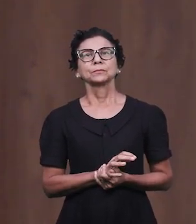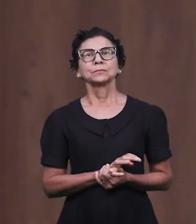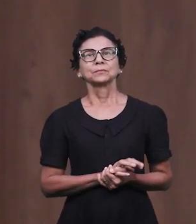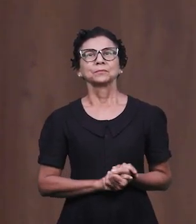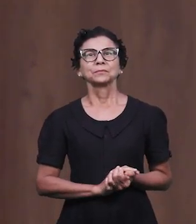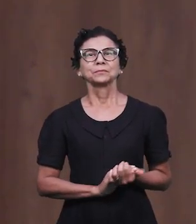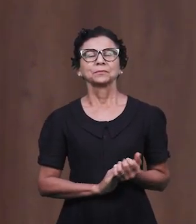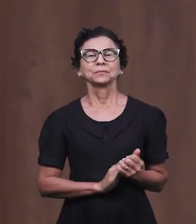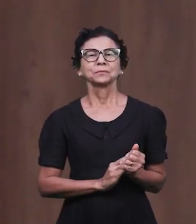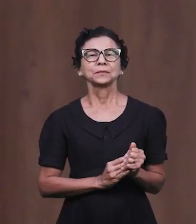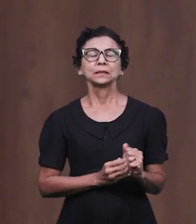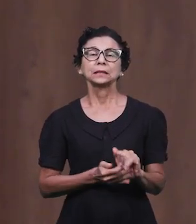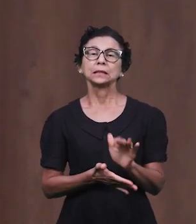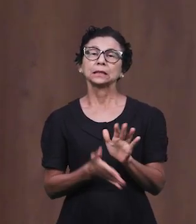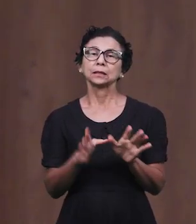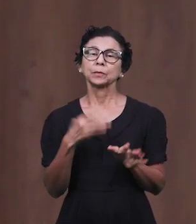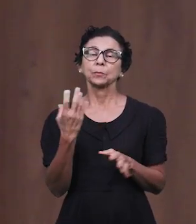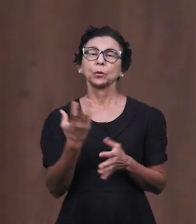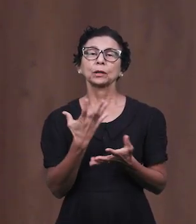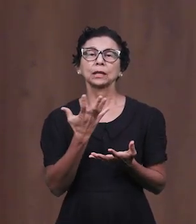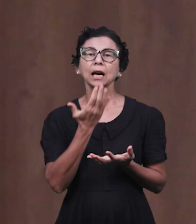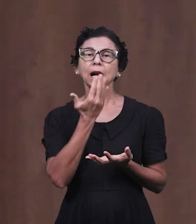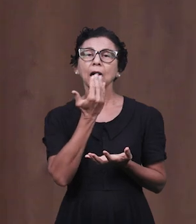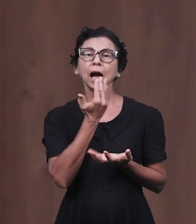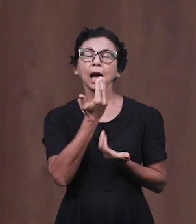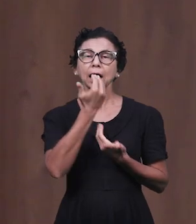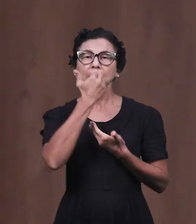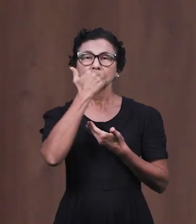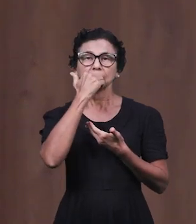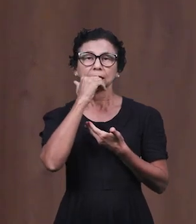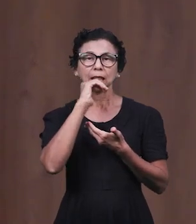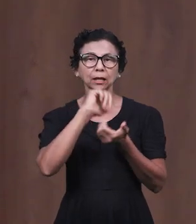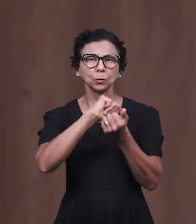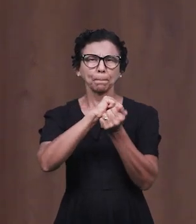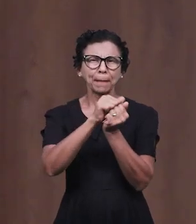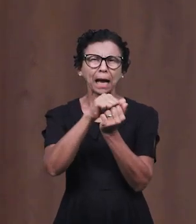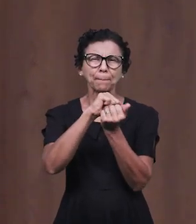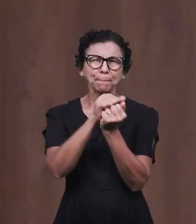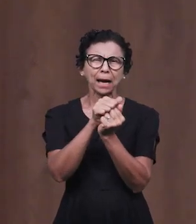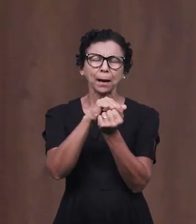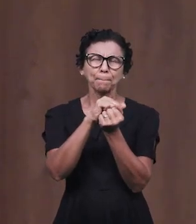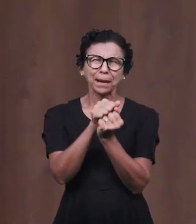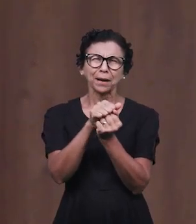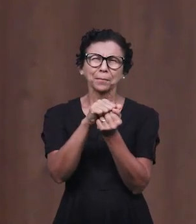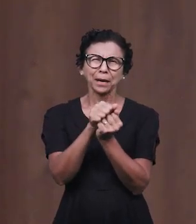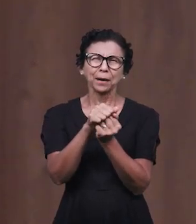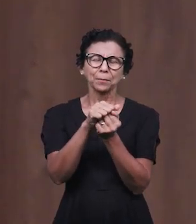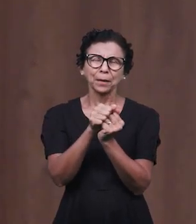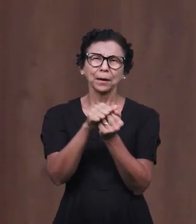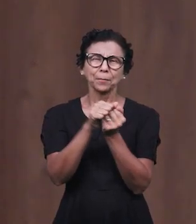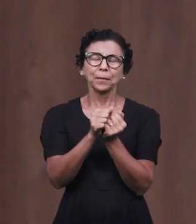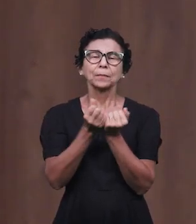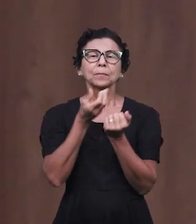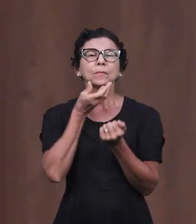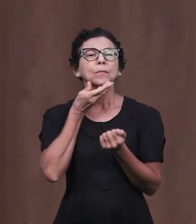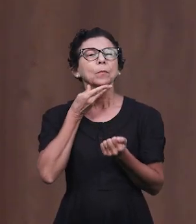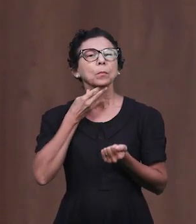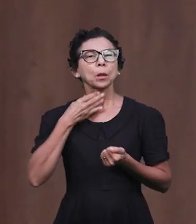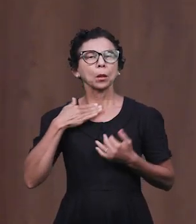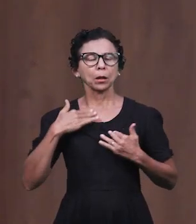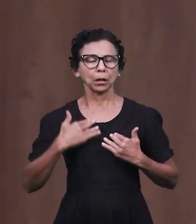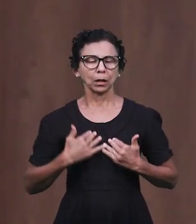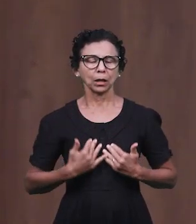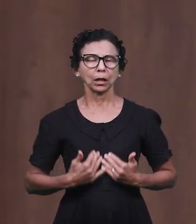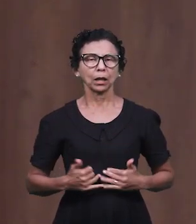mastigarmos melhor vai ser a absorção. Então, mais rápido o nosso organismo vai entender que nós já